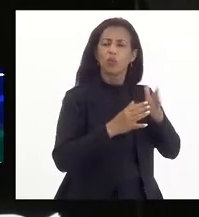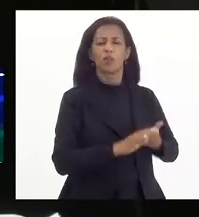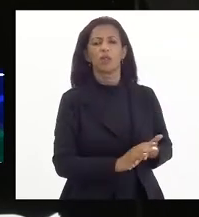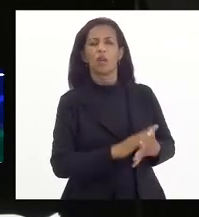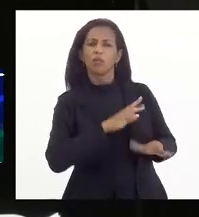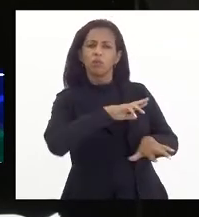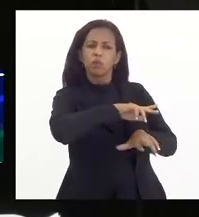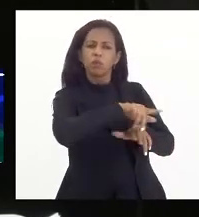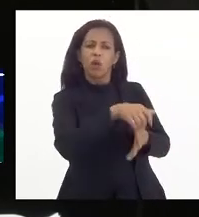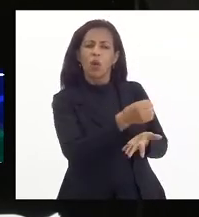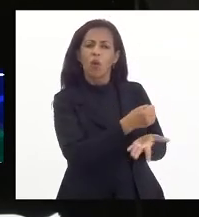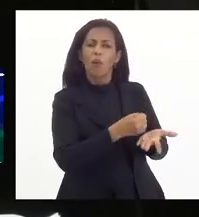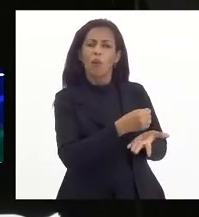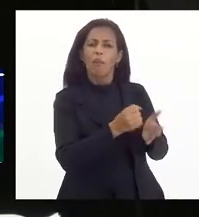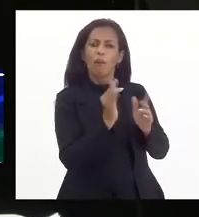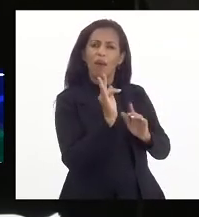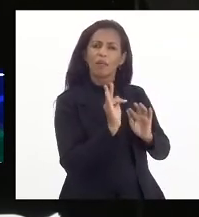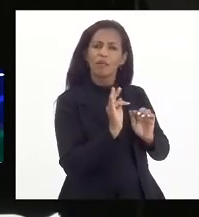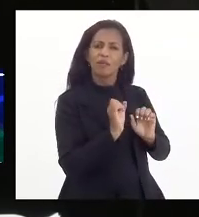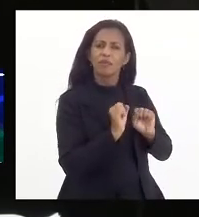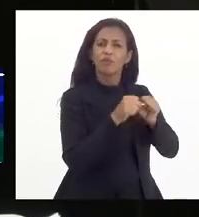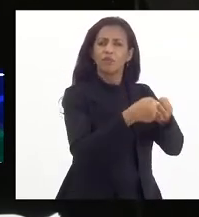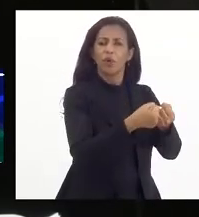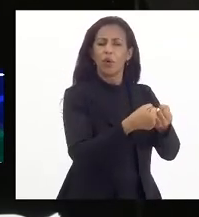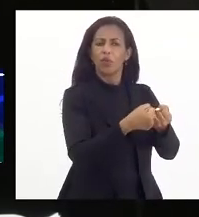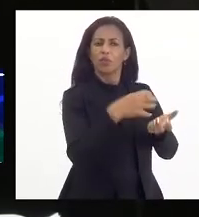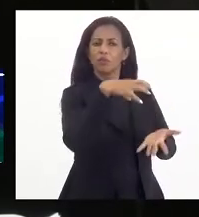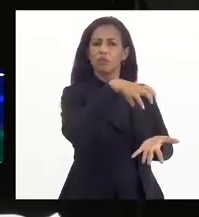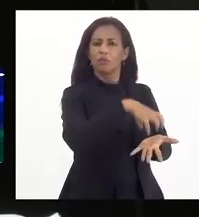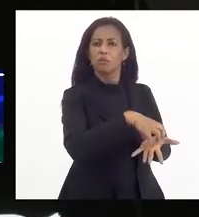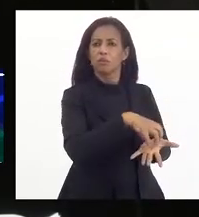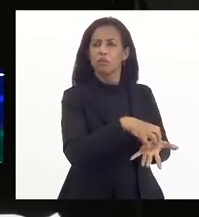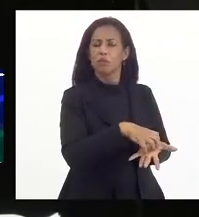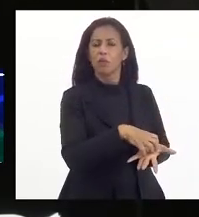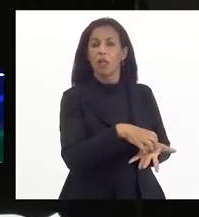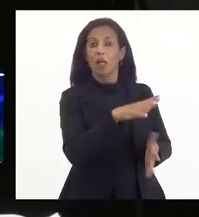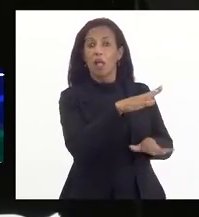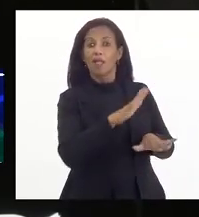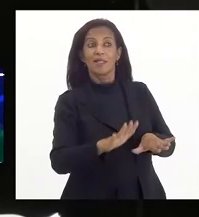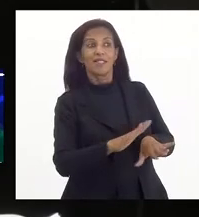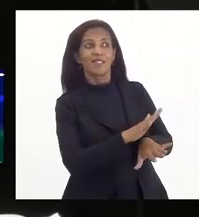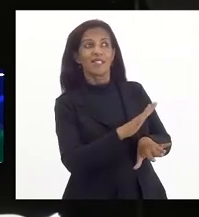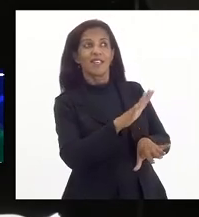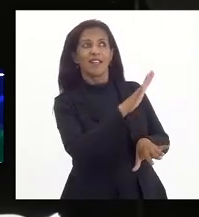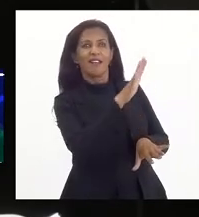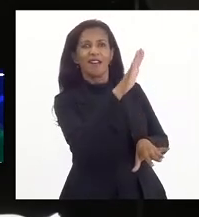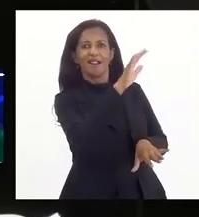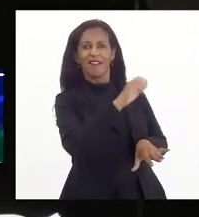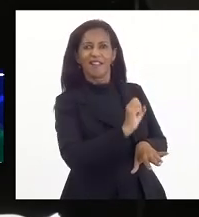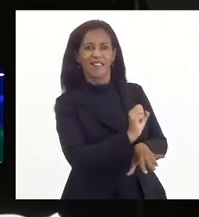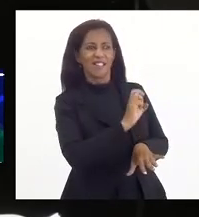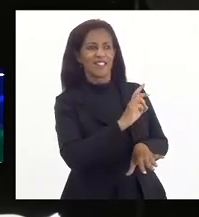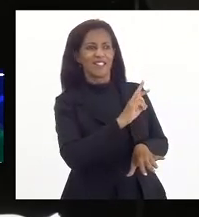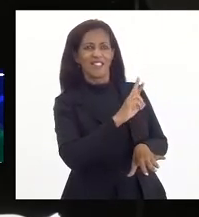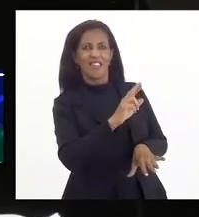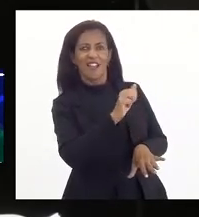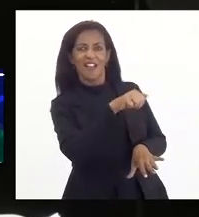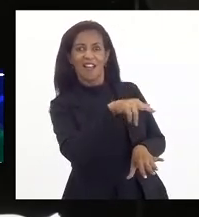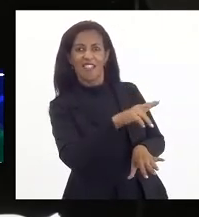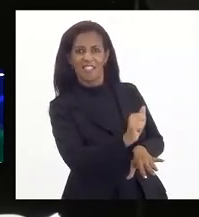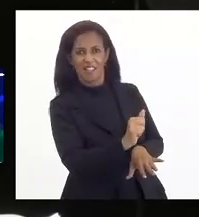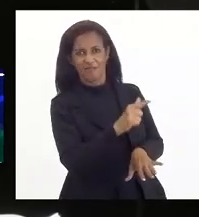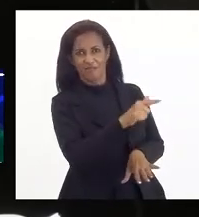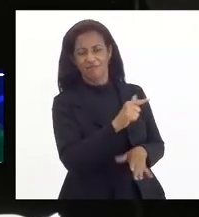floricultura com base forte não ser localizada na região serrana do Estado de Janeiro é a última nem sair do Papel